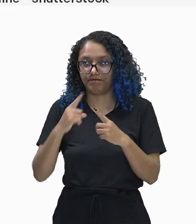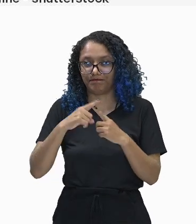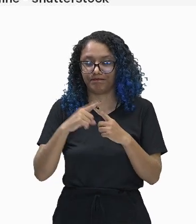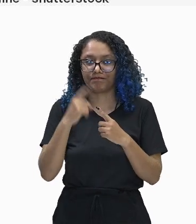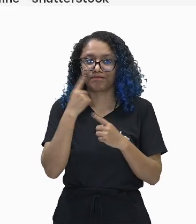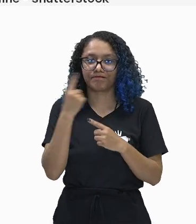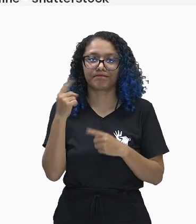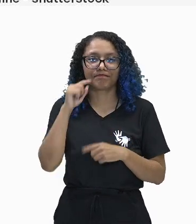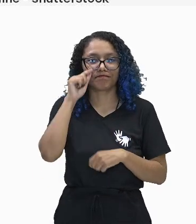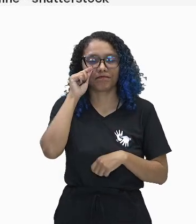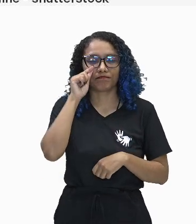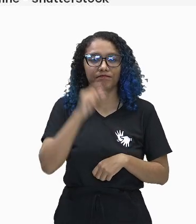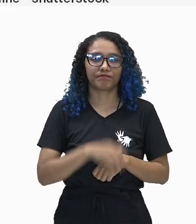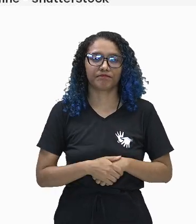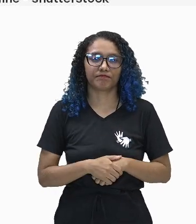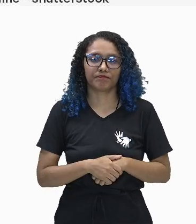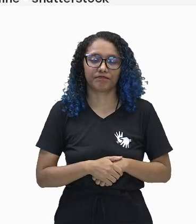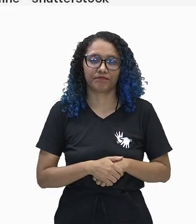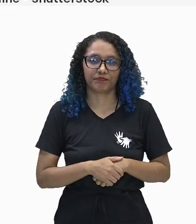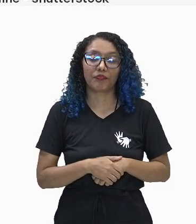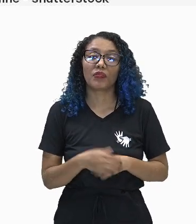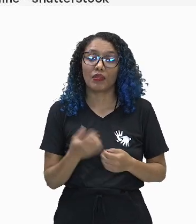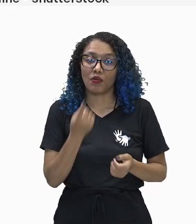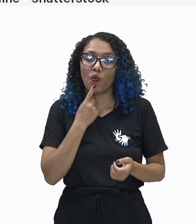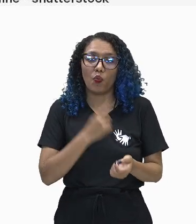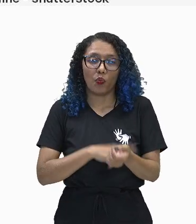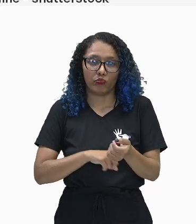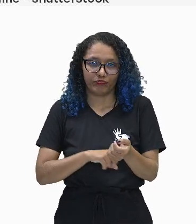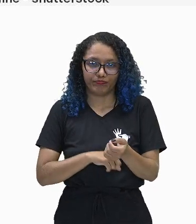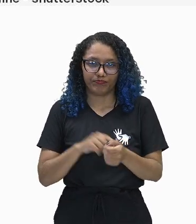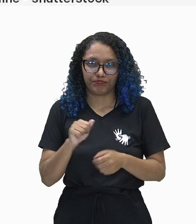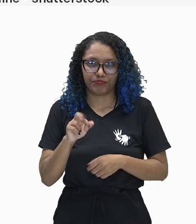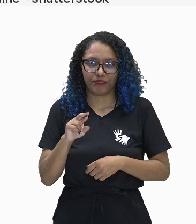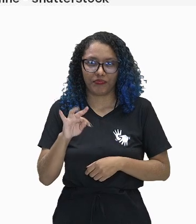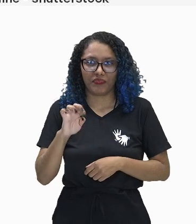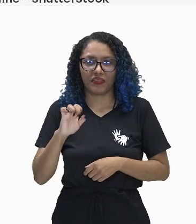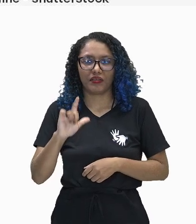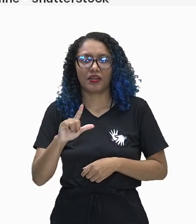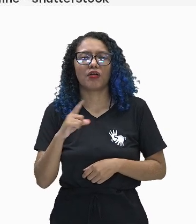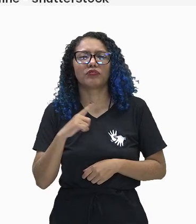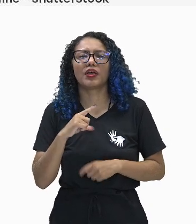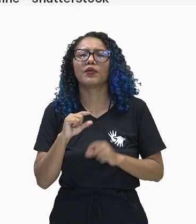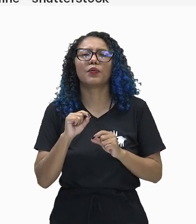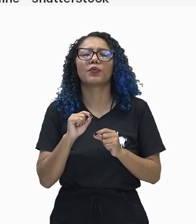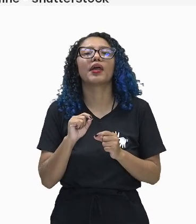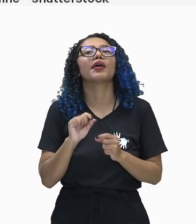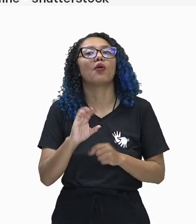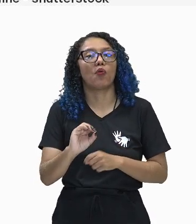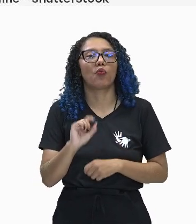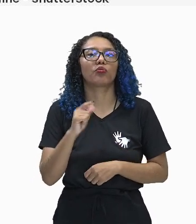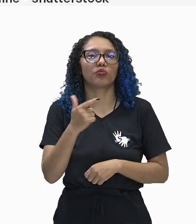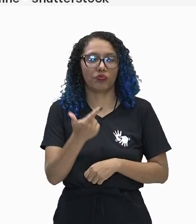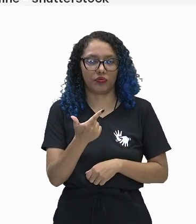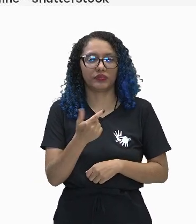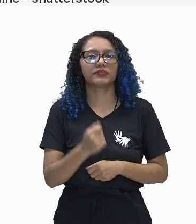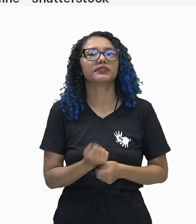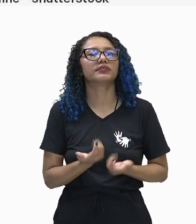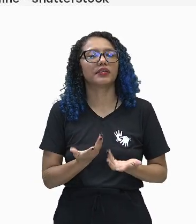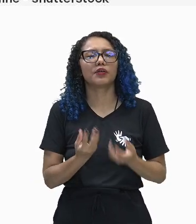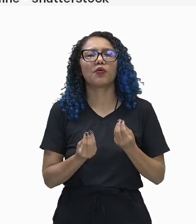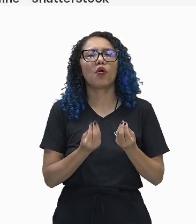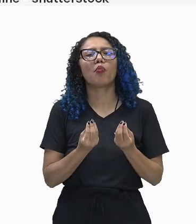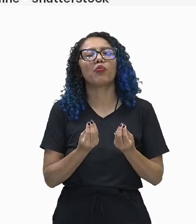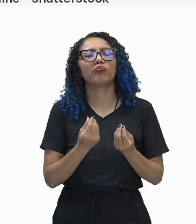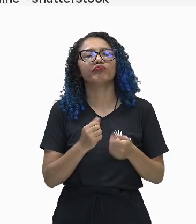O sangue arterial, como eu deixei bem claro para vocês, ele é rico em gás oxigênio e é transportado pelas